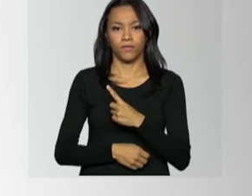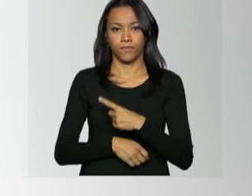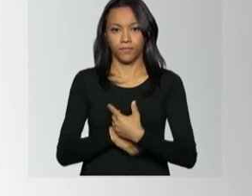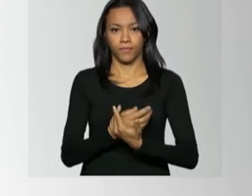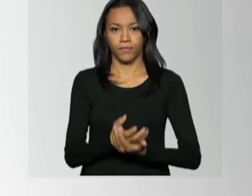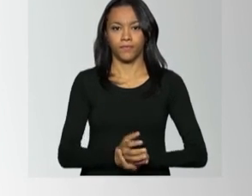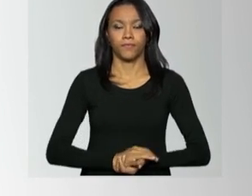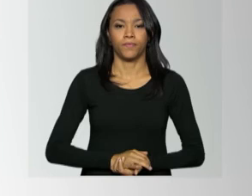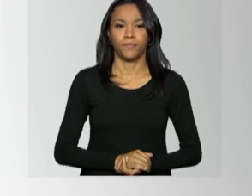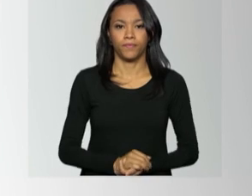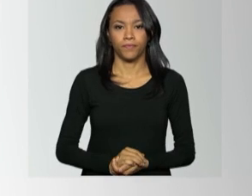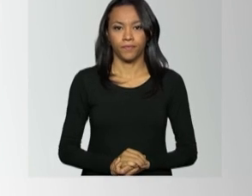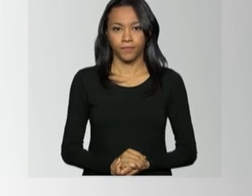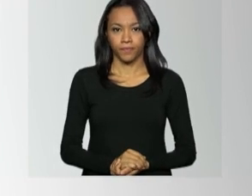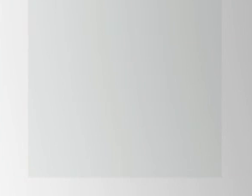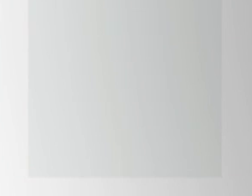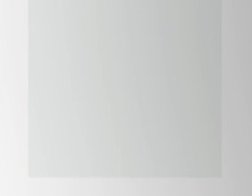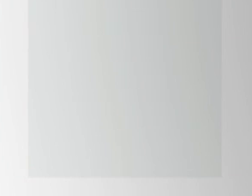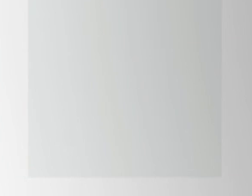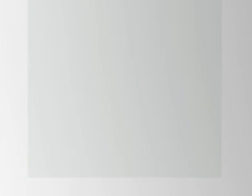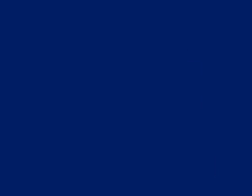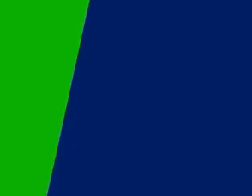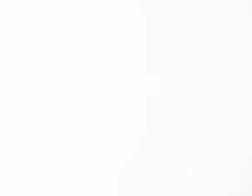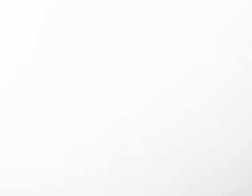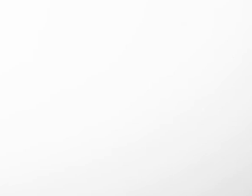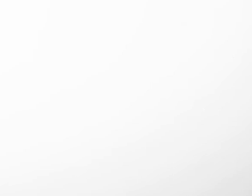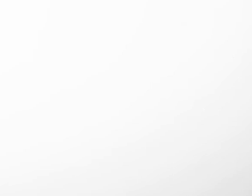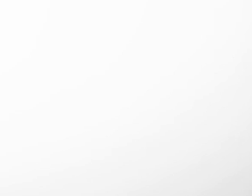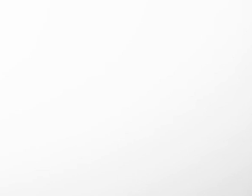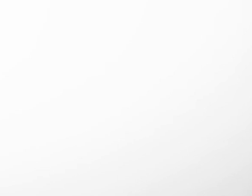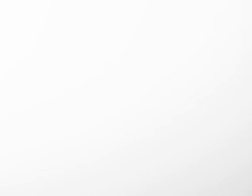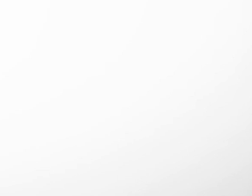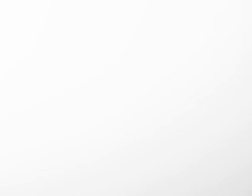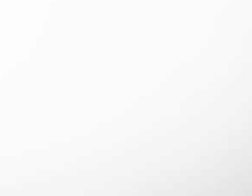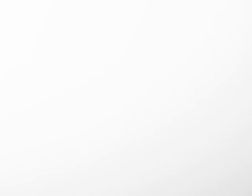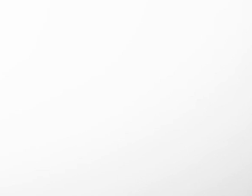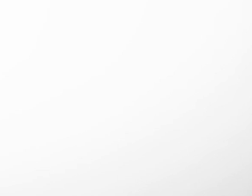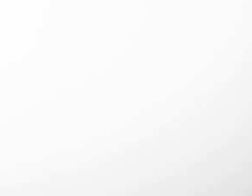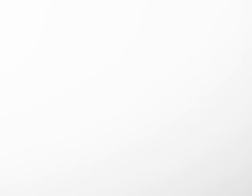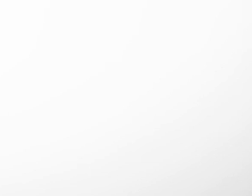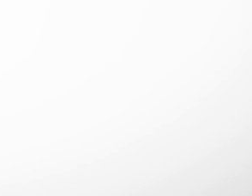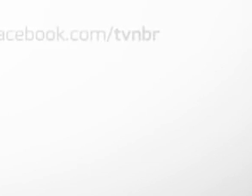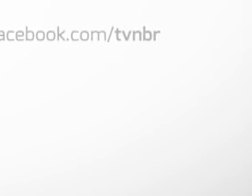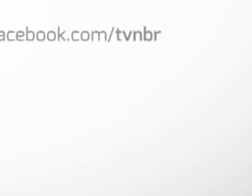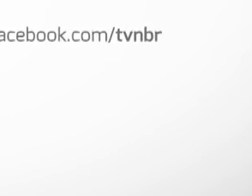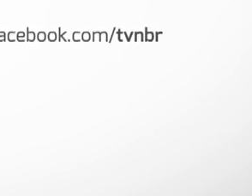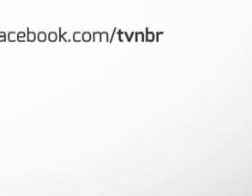www.brasil.gov.br.